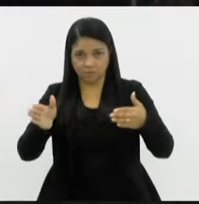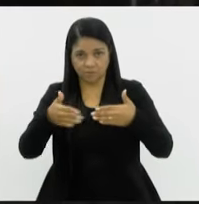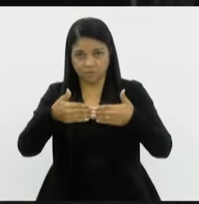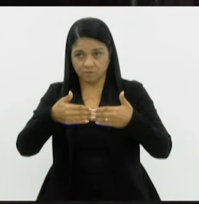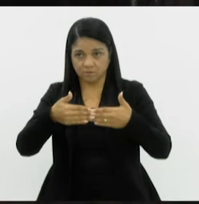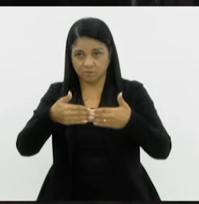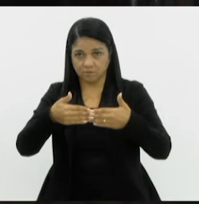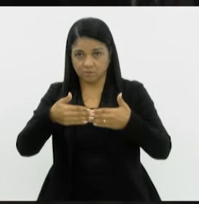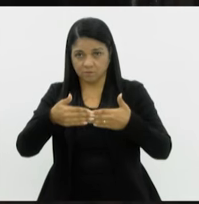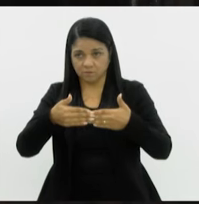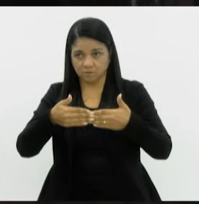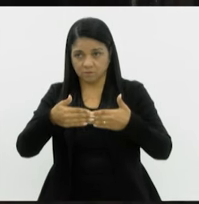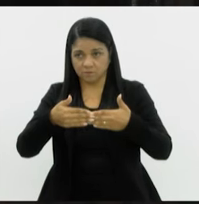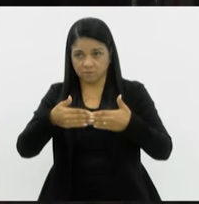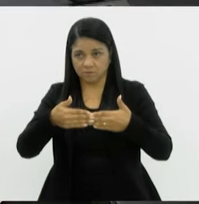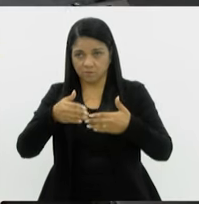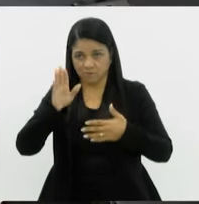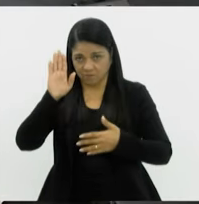discutir.